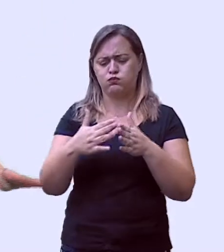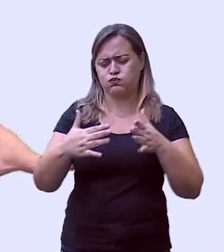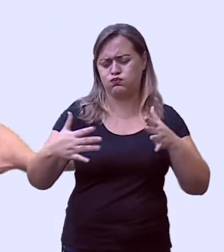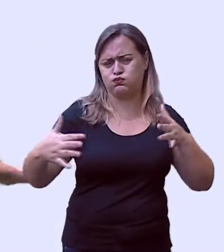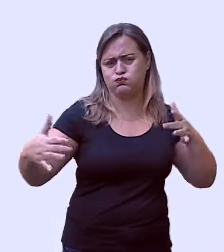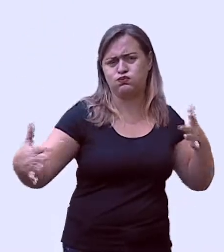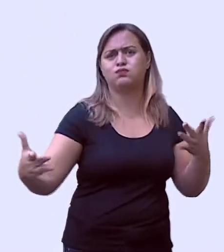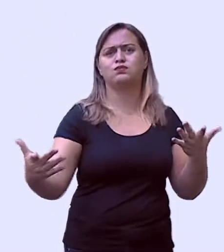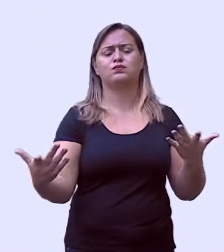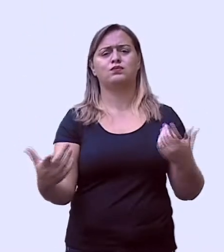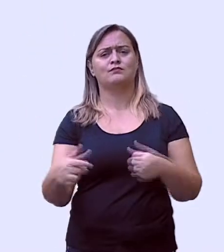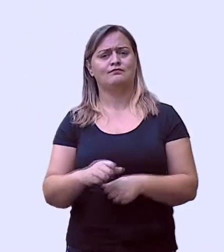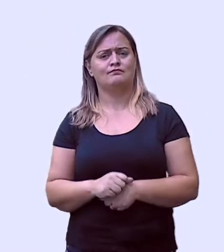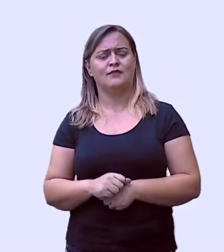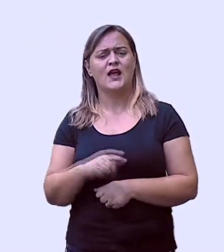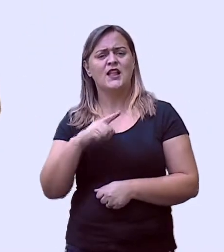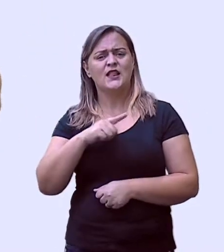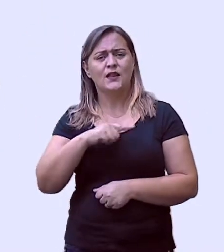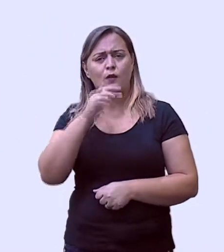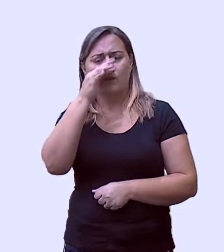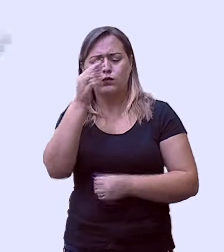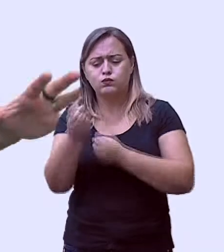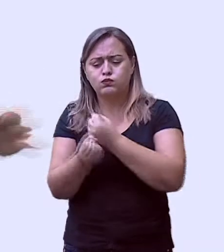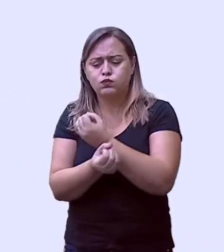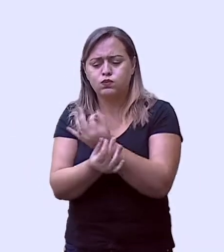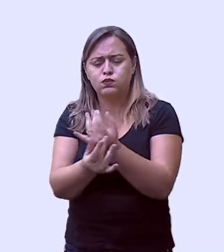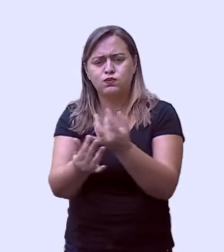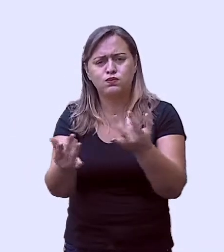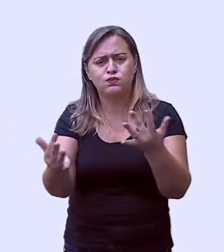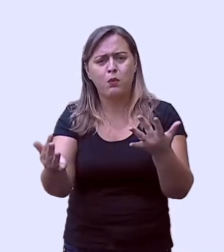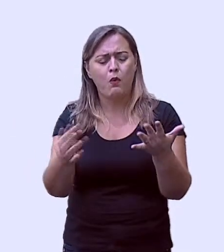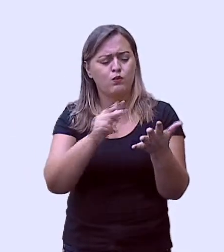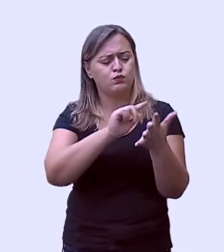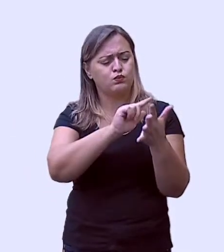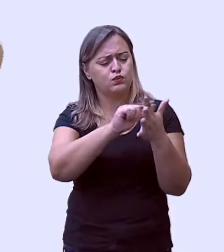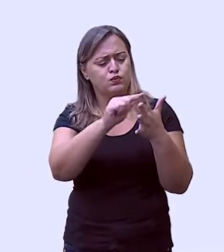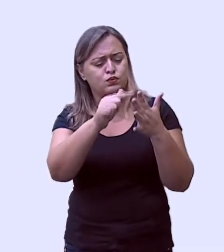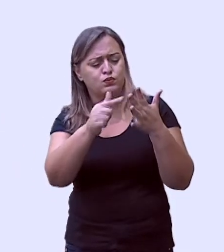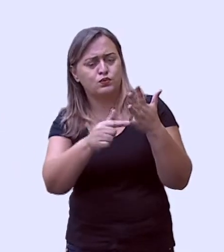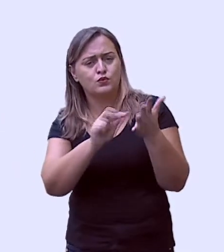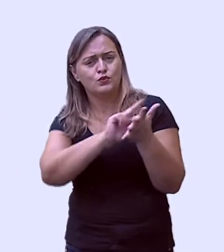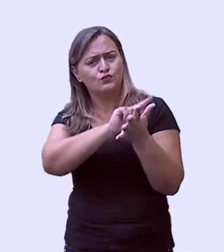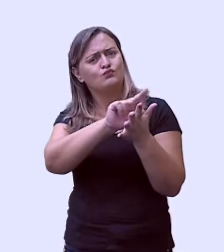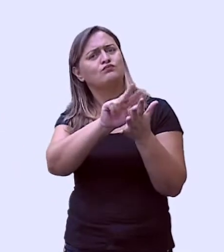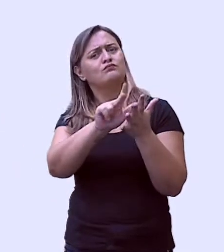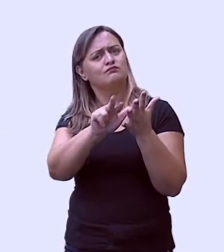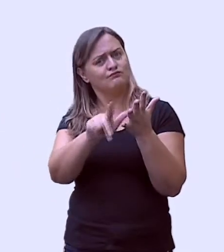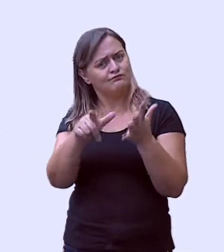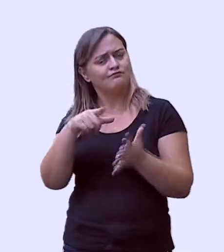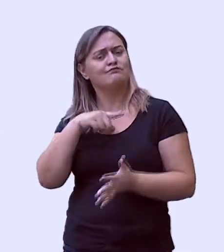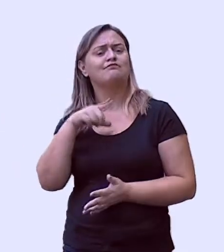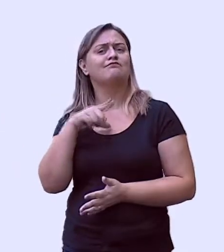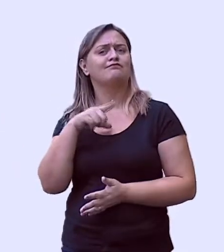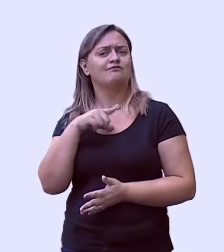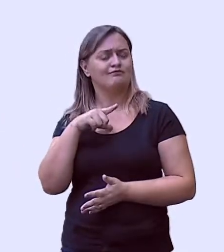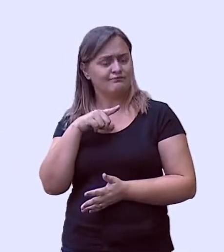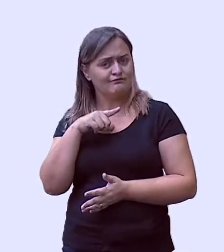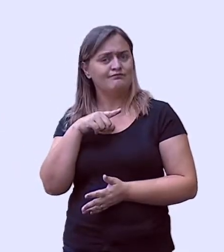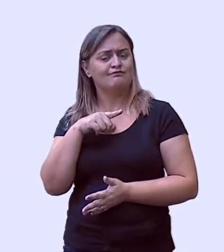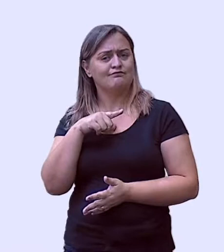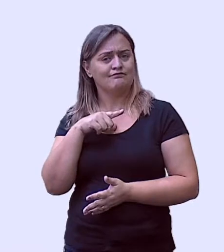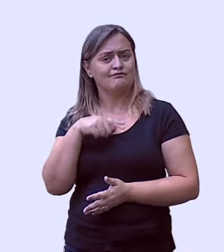uma das formações vegetais com maior diversidade. Então, ele é